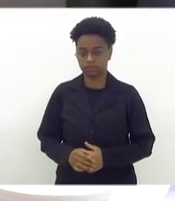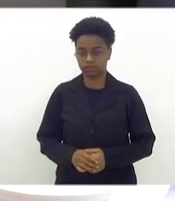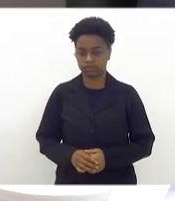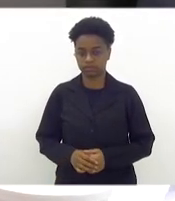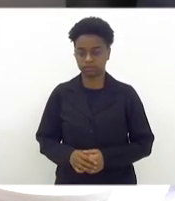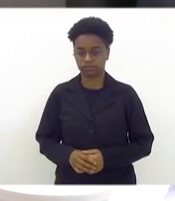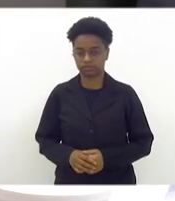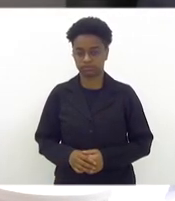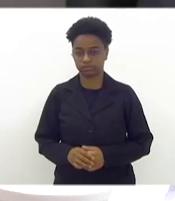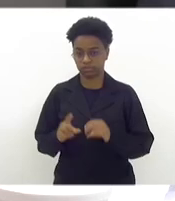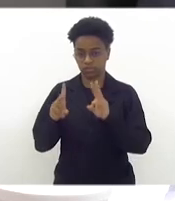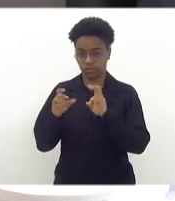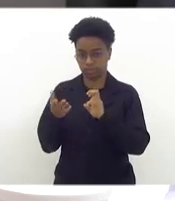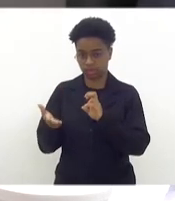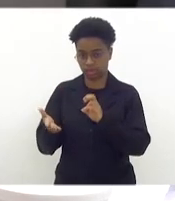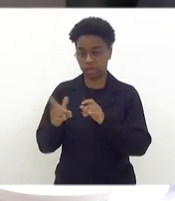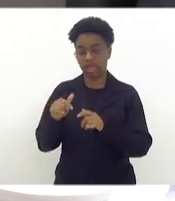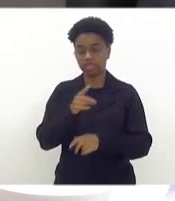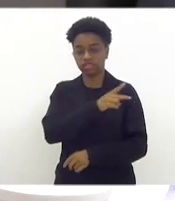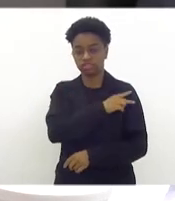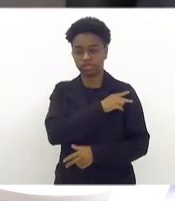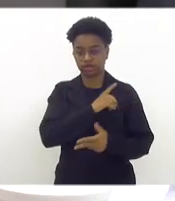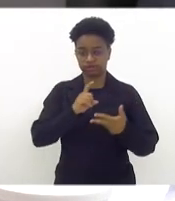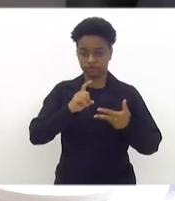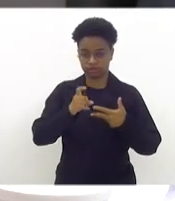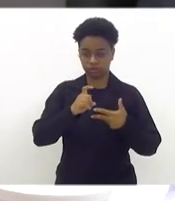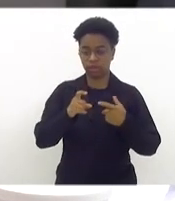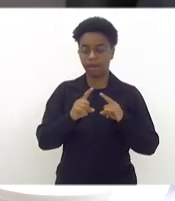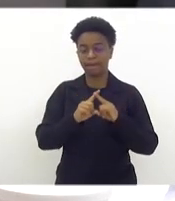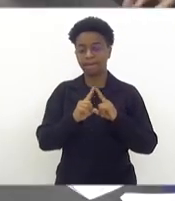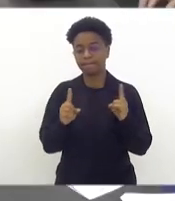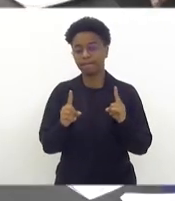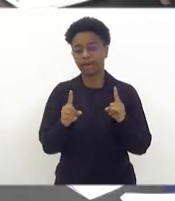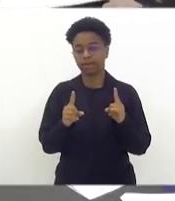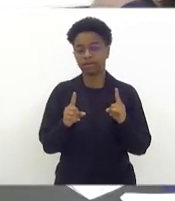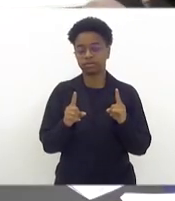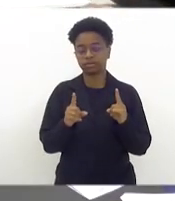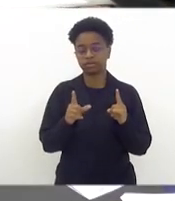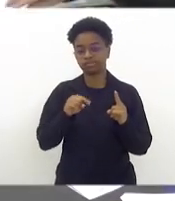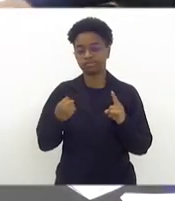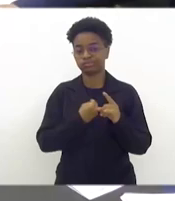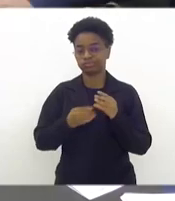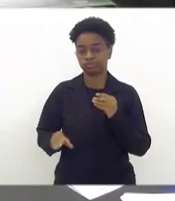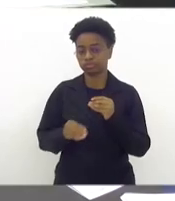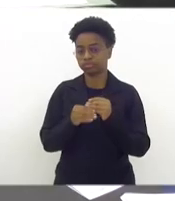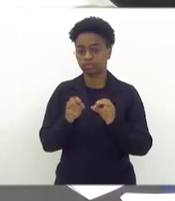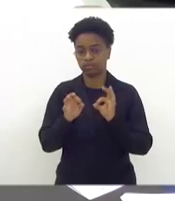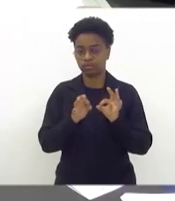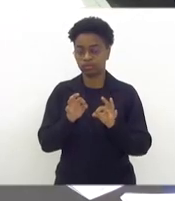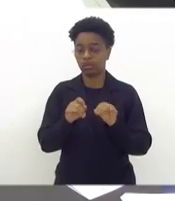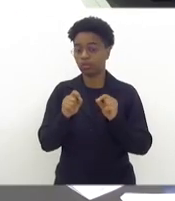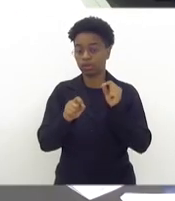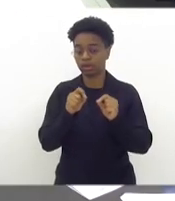na questão específica. Chefe do Poder Executivo legislando sobre a matéria. Só que tem que a gente, no tempo, acrescentou uma questão a mais. Pode vir assinado